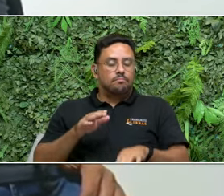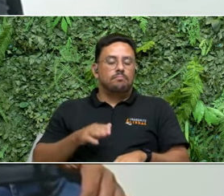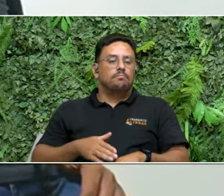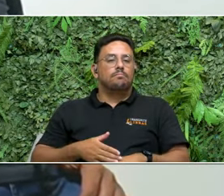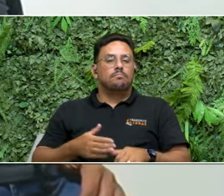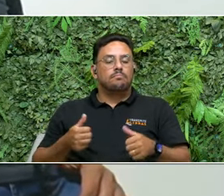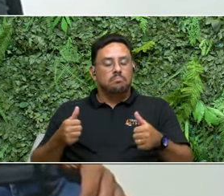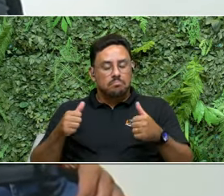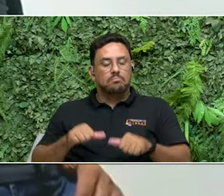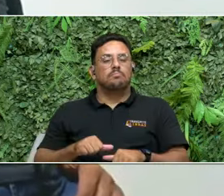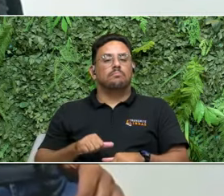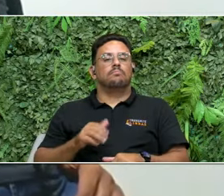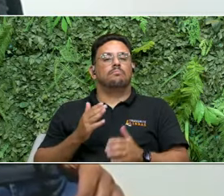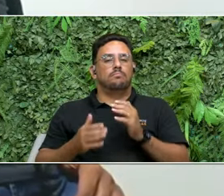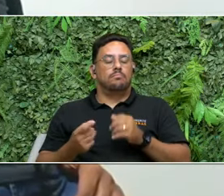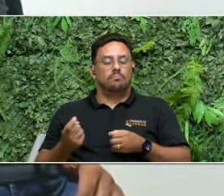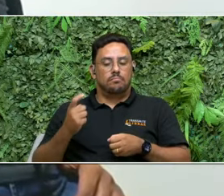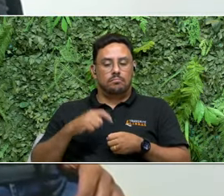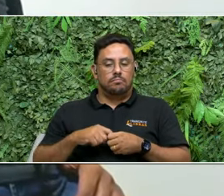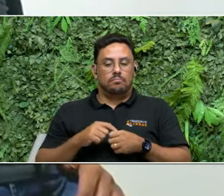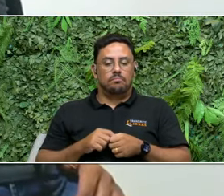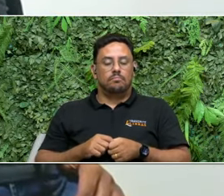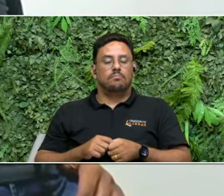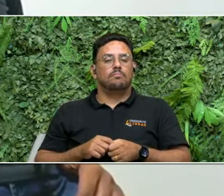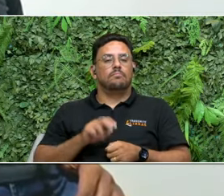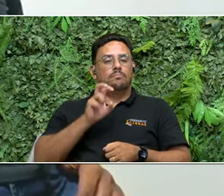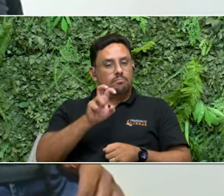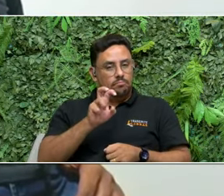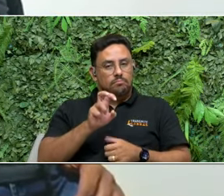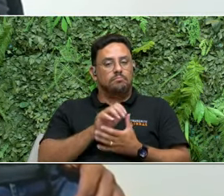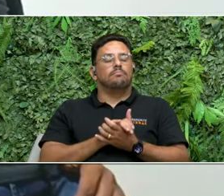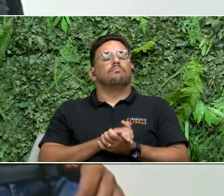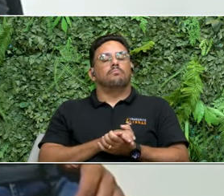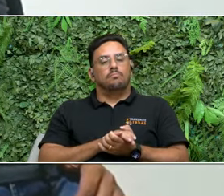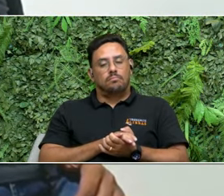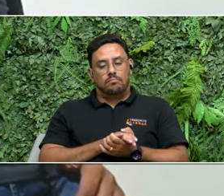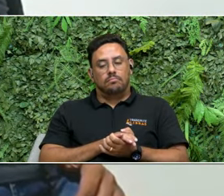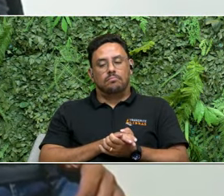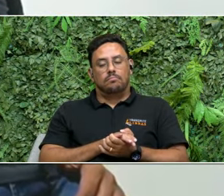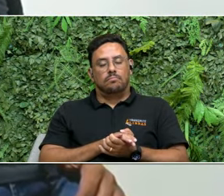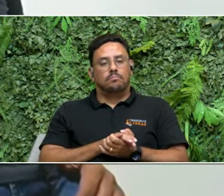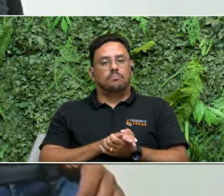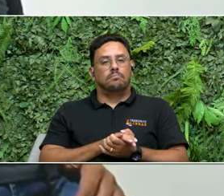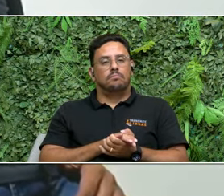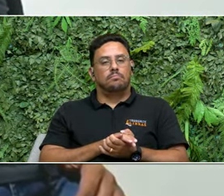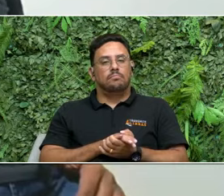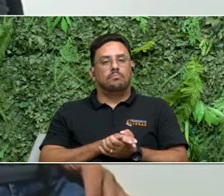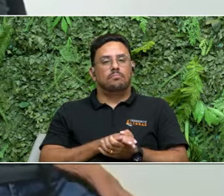parda desde a sua volta vou dar uma nota C